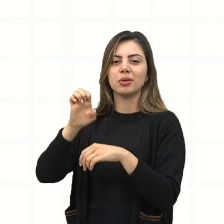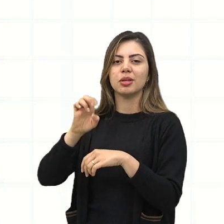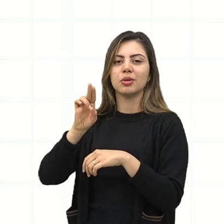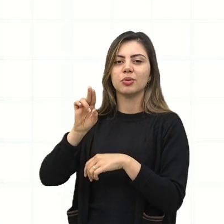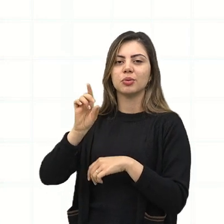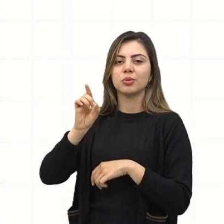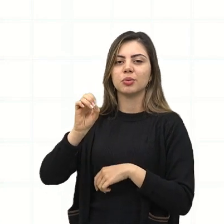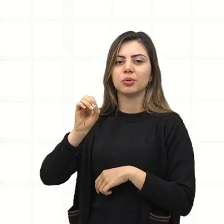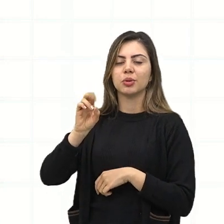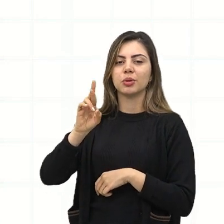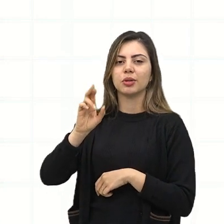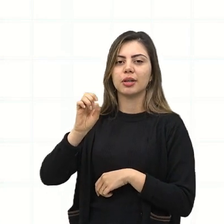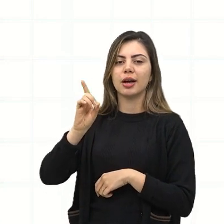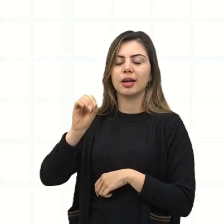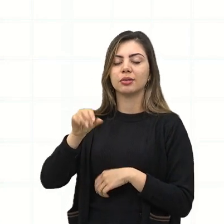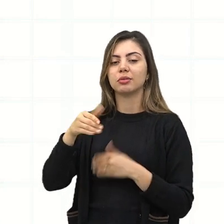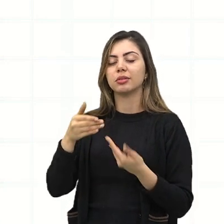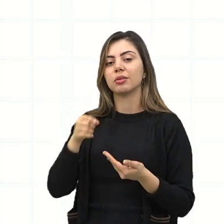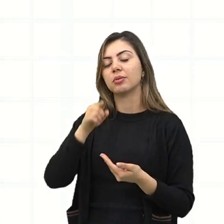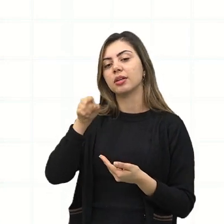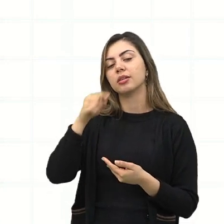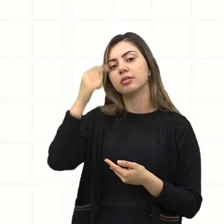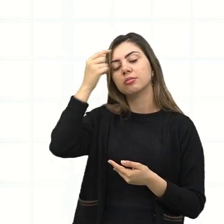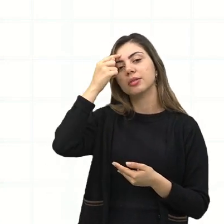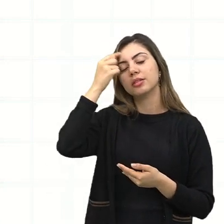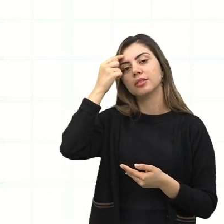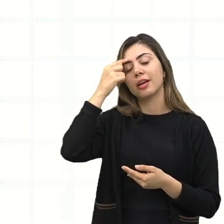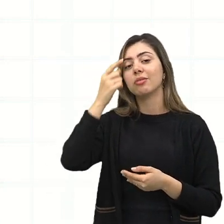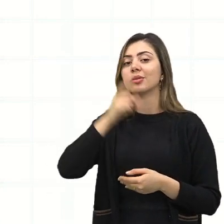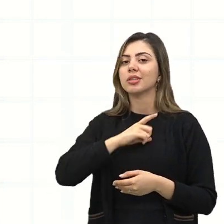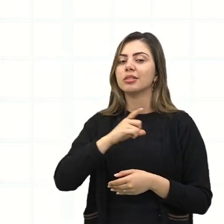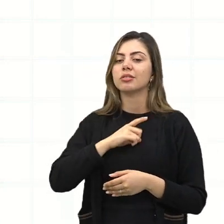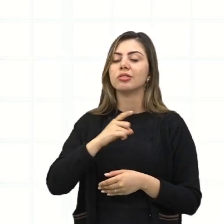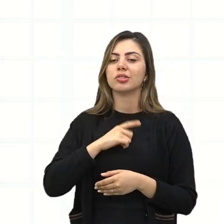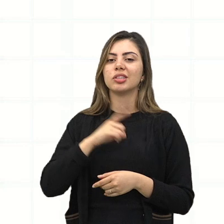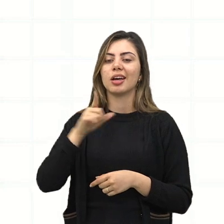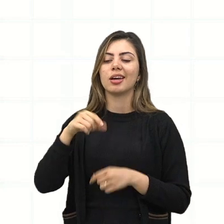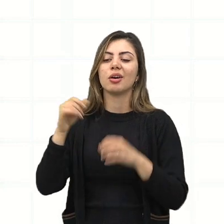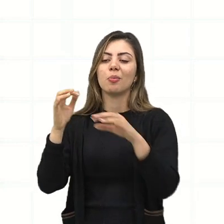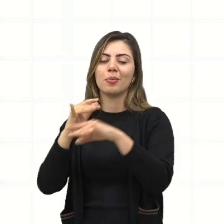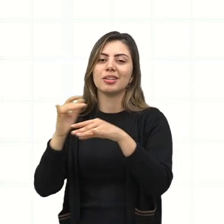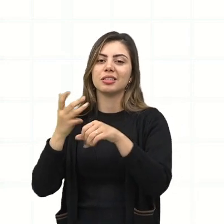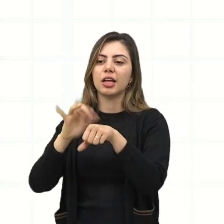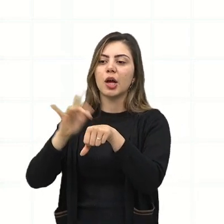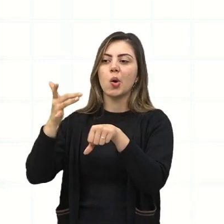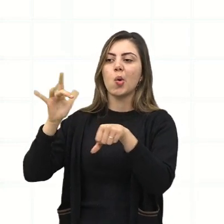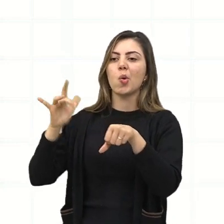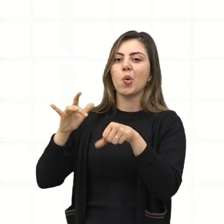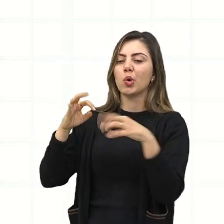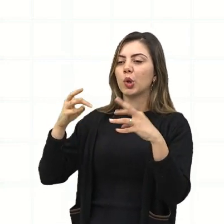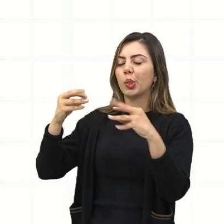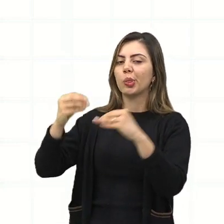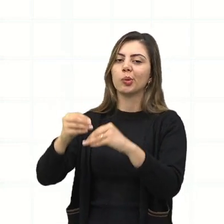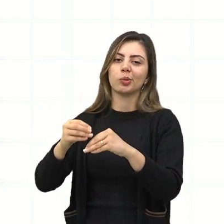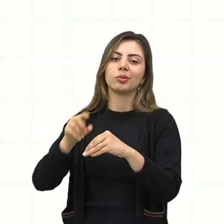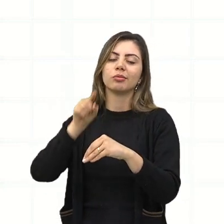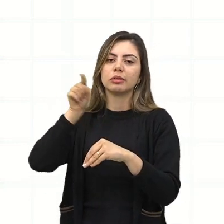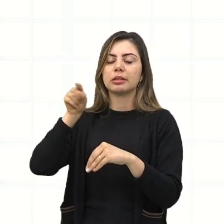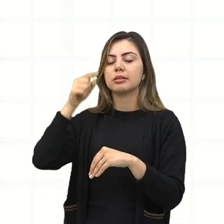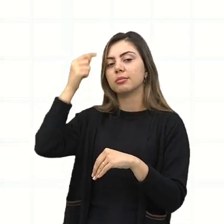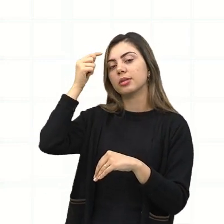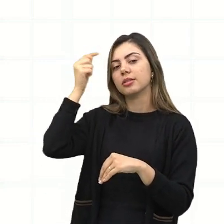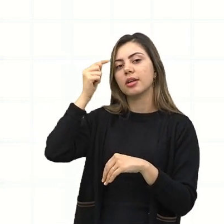Amazônia brasileira quanto principalmente na internacional, a gente tem essa ideia de que existia uma cidade que era completamente banhada a